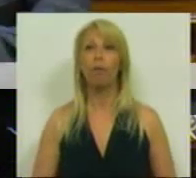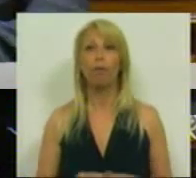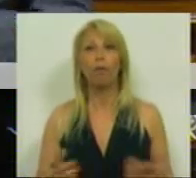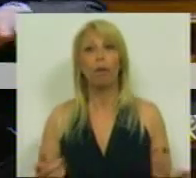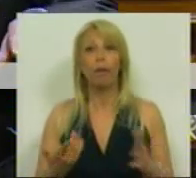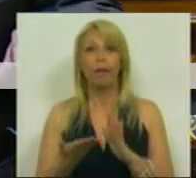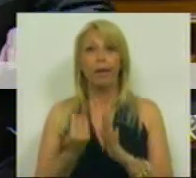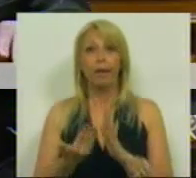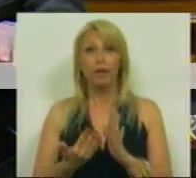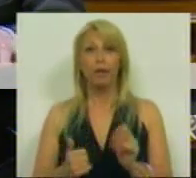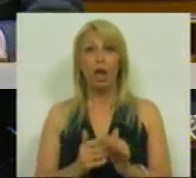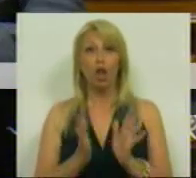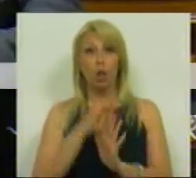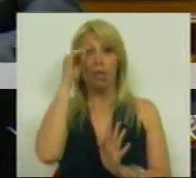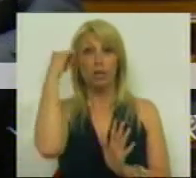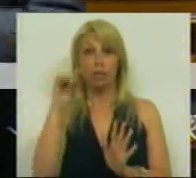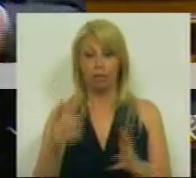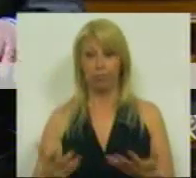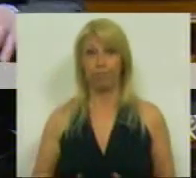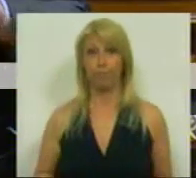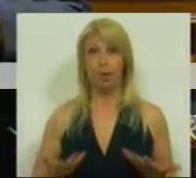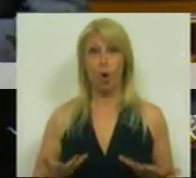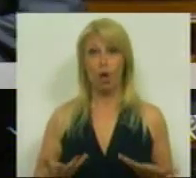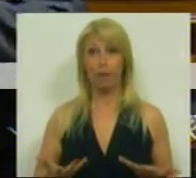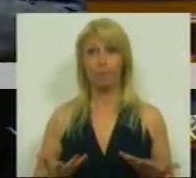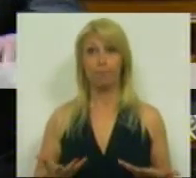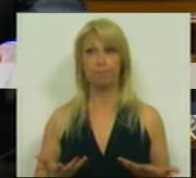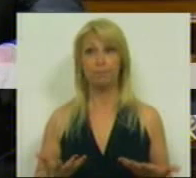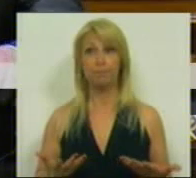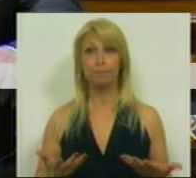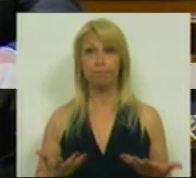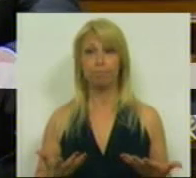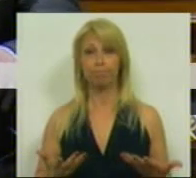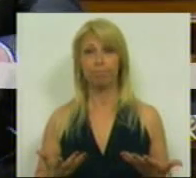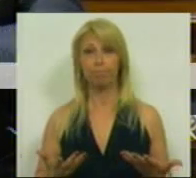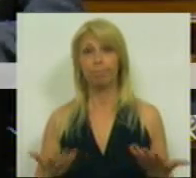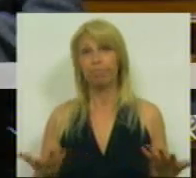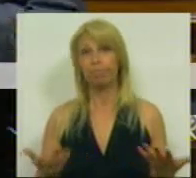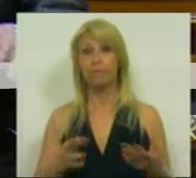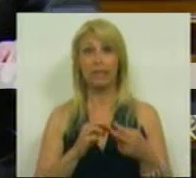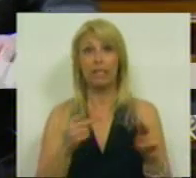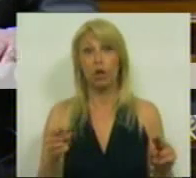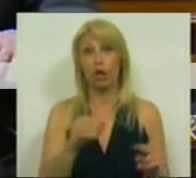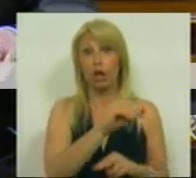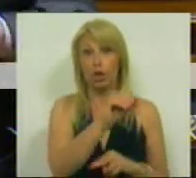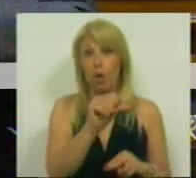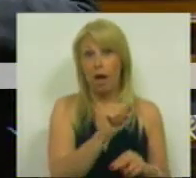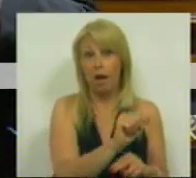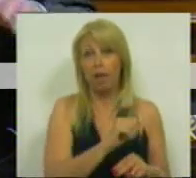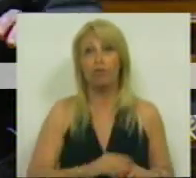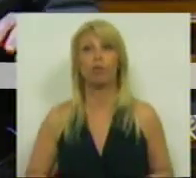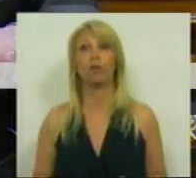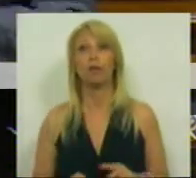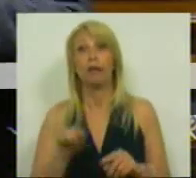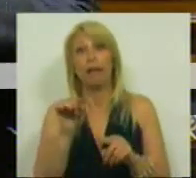descontando todas as dificuldades do momento presente, quer do ponto de vista das autarquias locais, daquelas